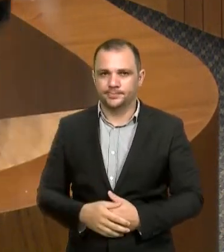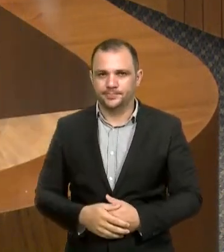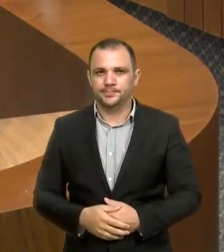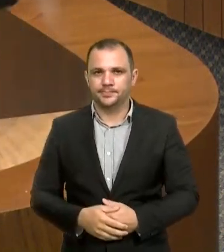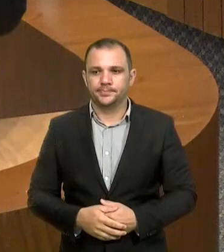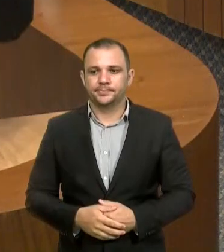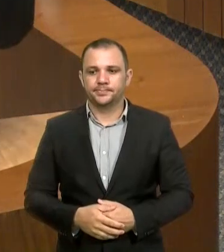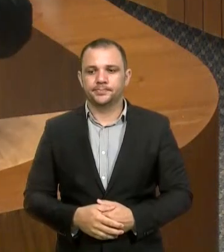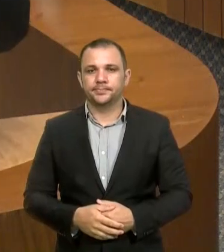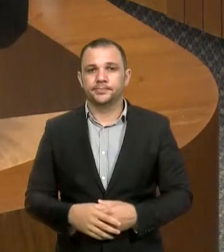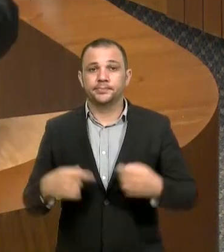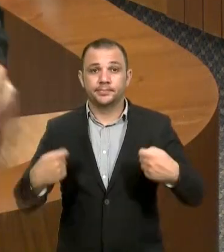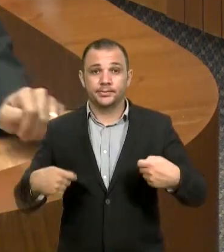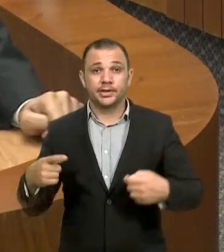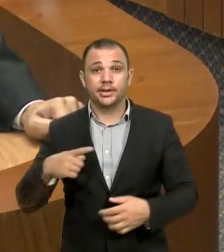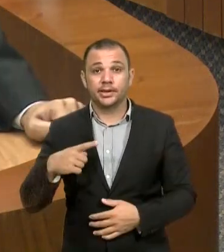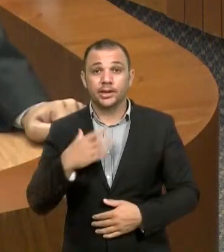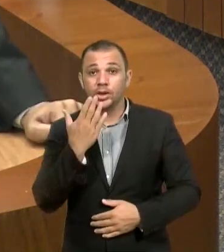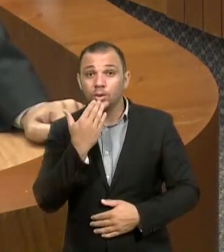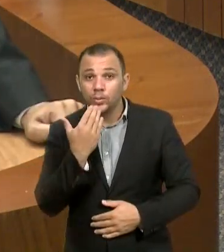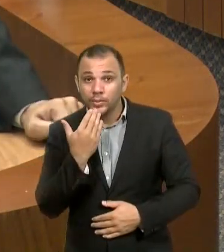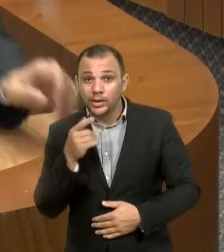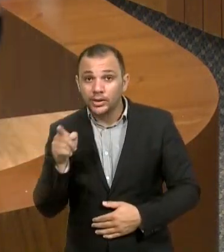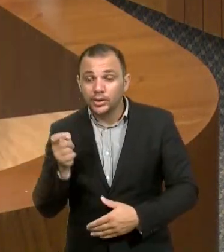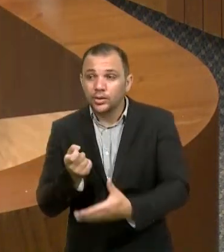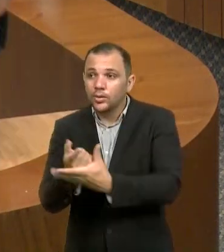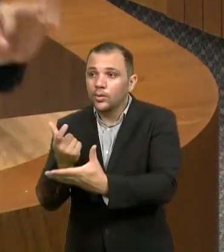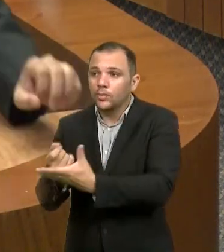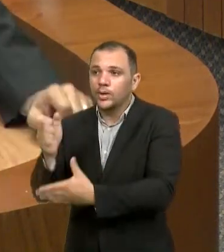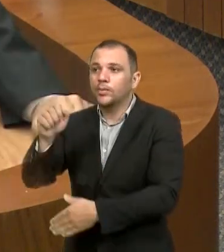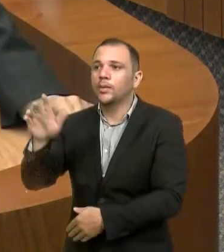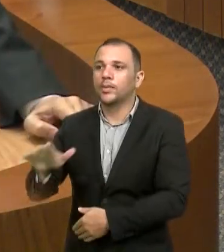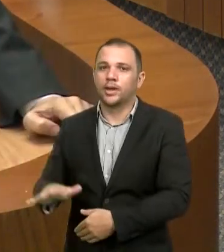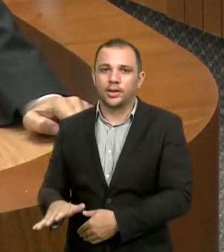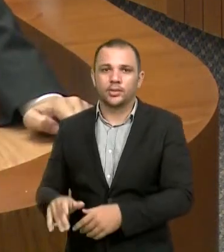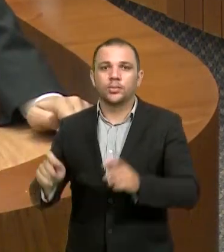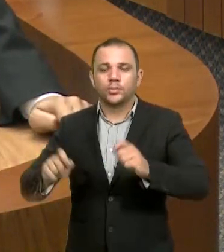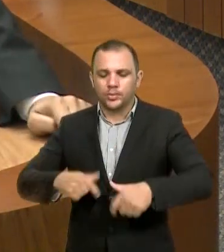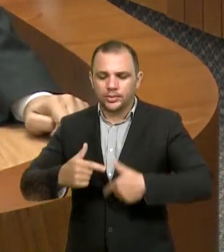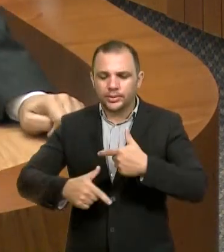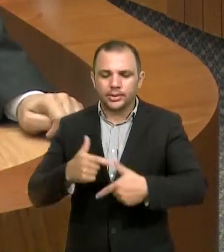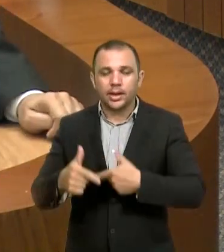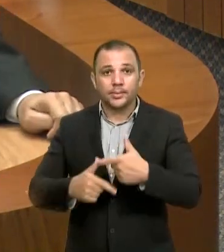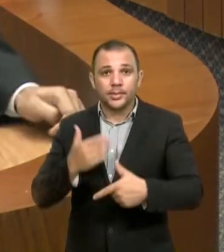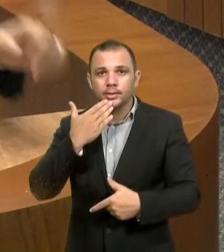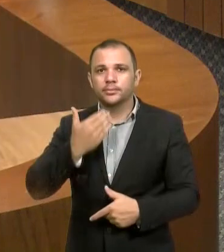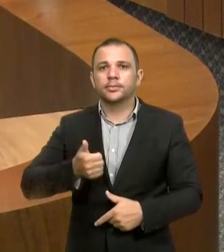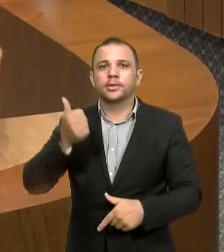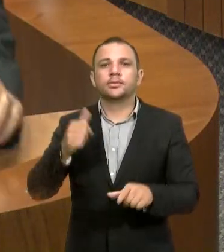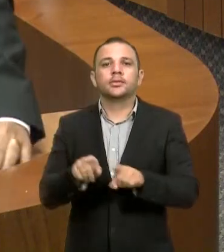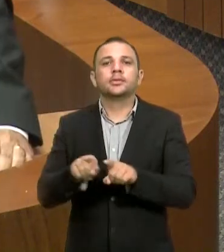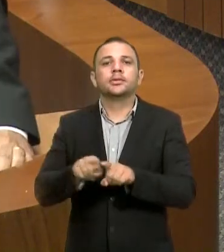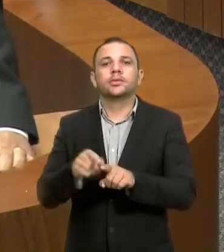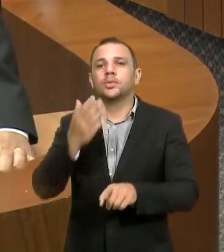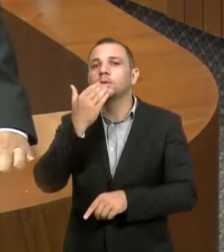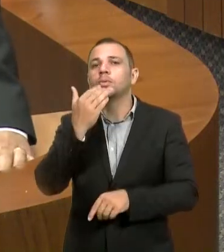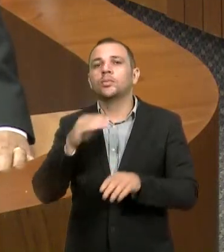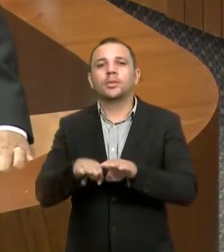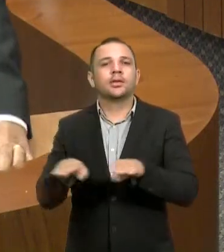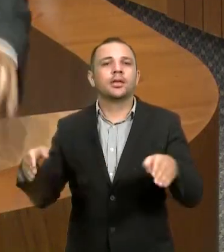É ter alimento com preço mais baixo, é ter melhores condições de trabalho e, sobretudo, ter mais comida na